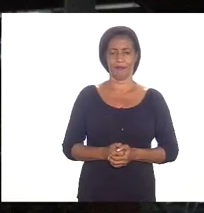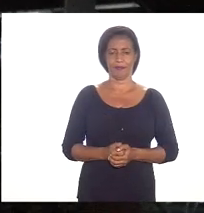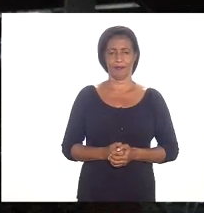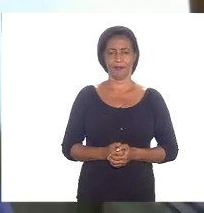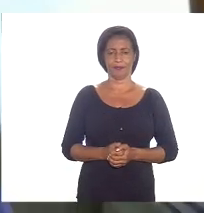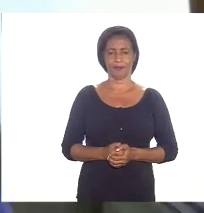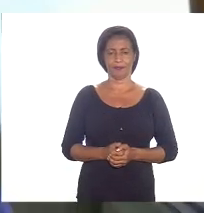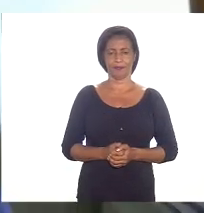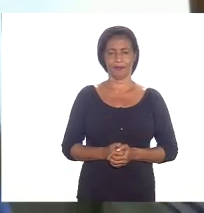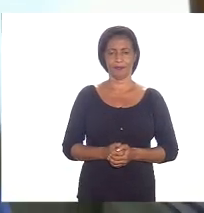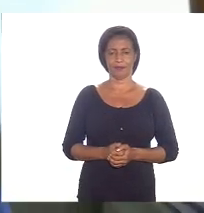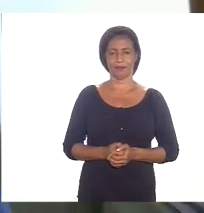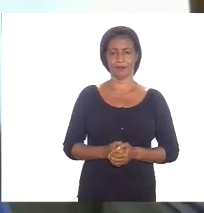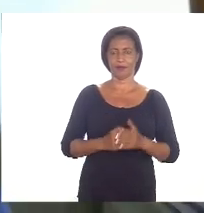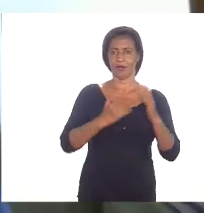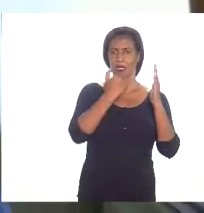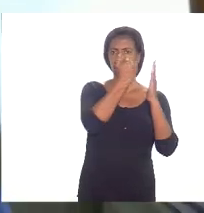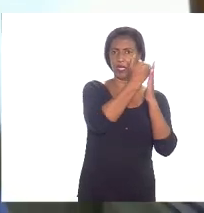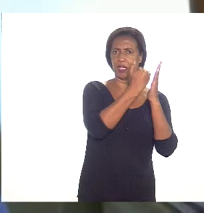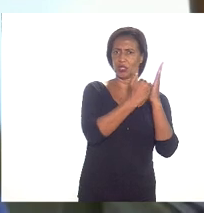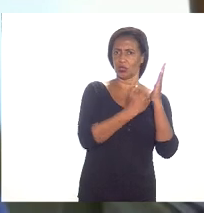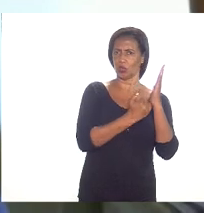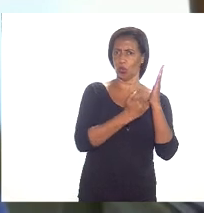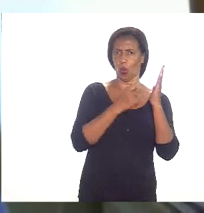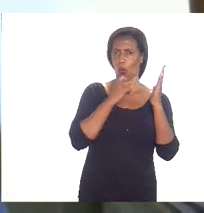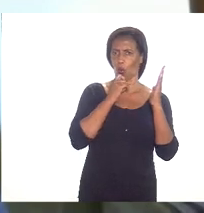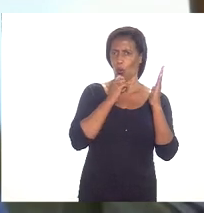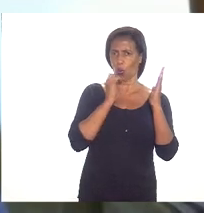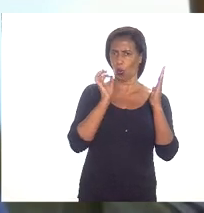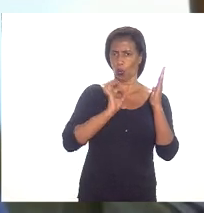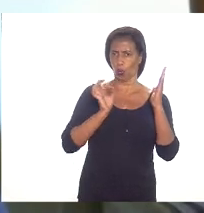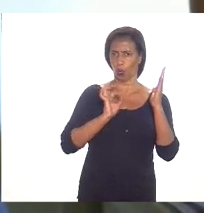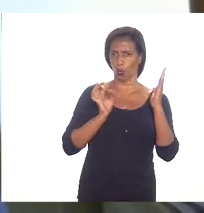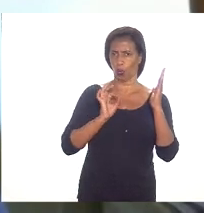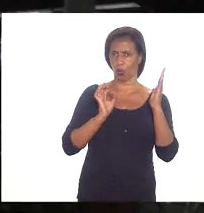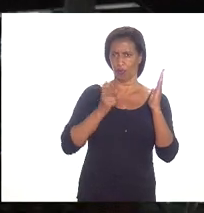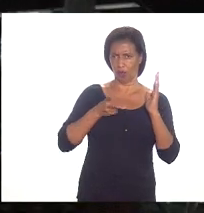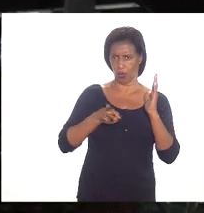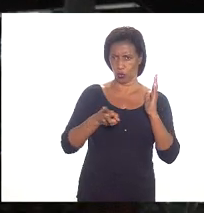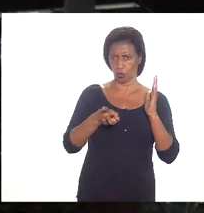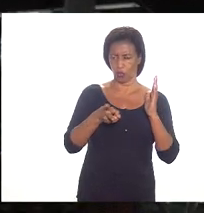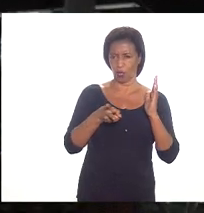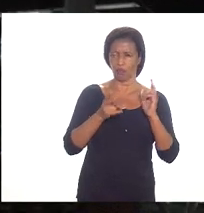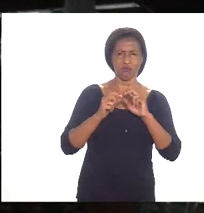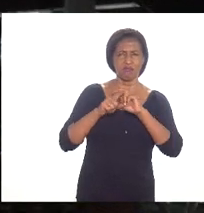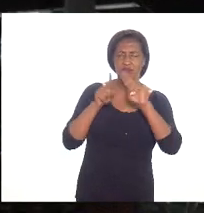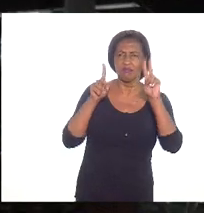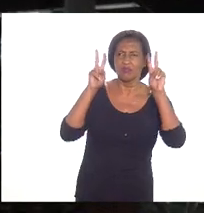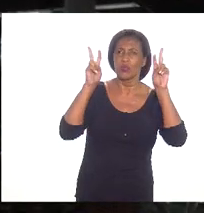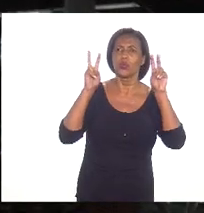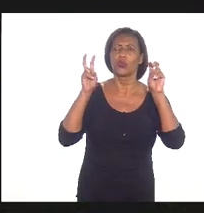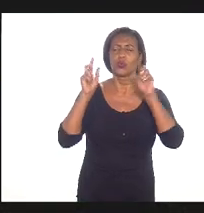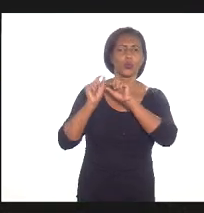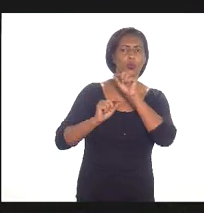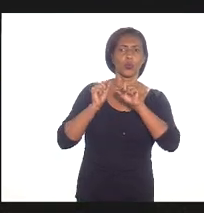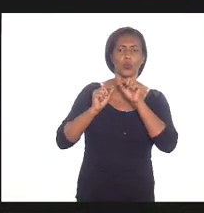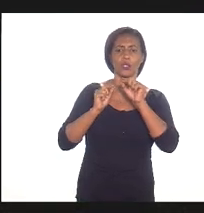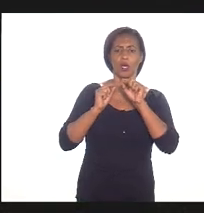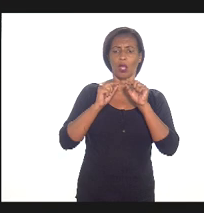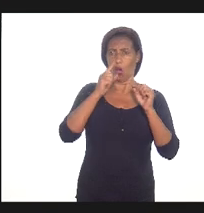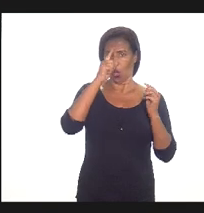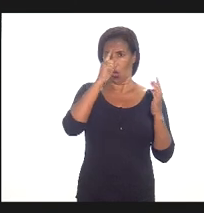Presidente, então a questão de ordem não aconteceu, vamos continuar tudo como está, é isso? Sobre? A questão de